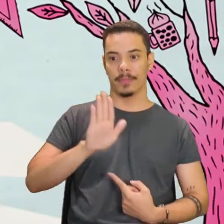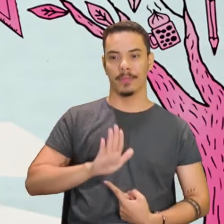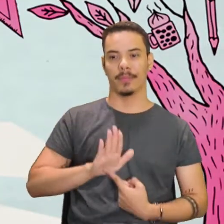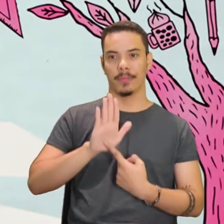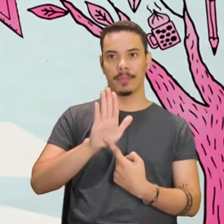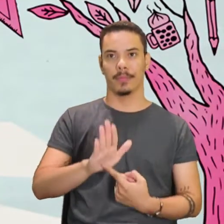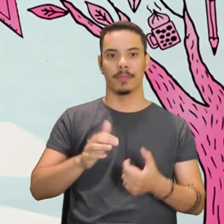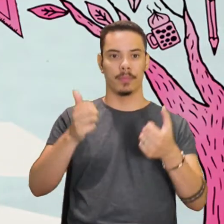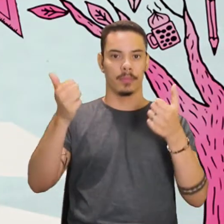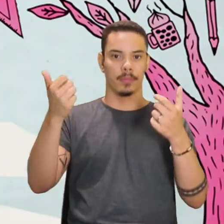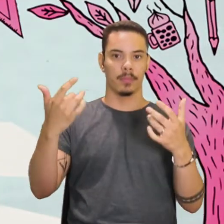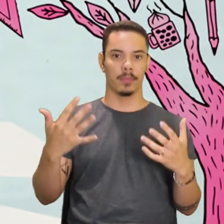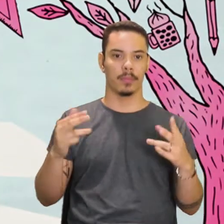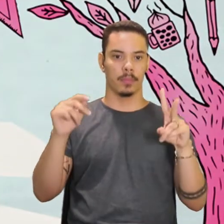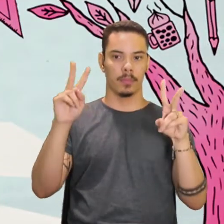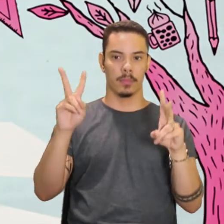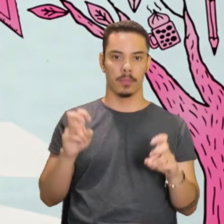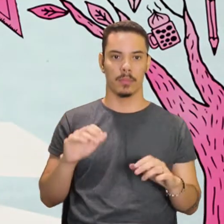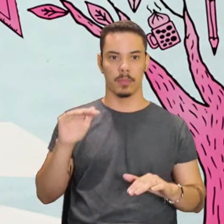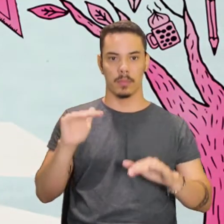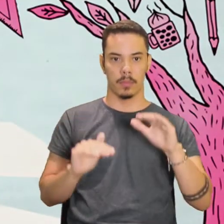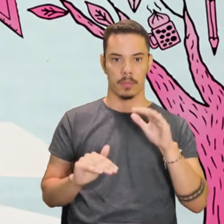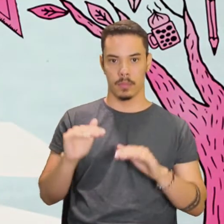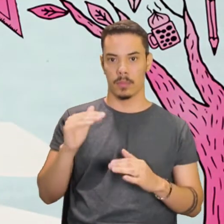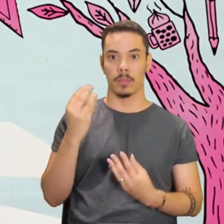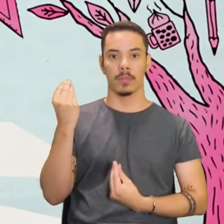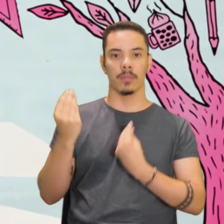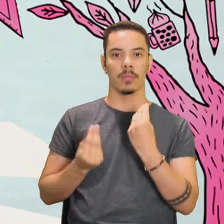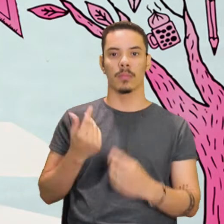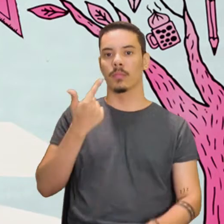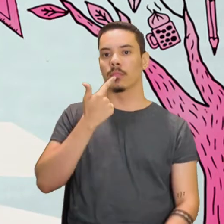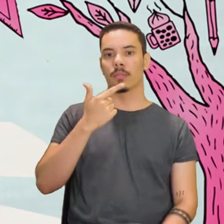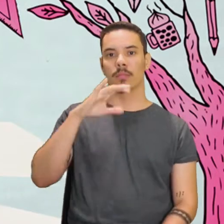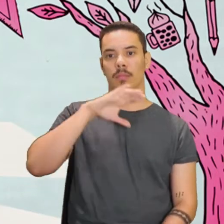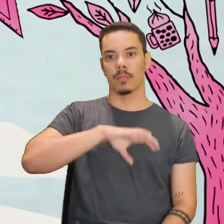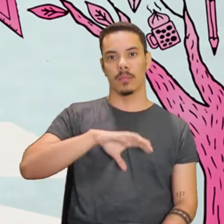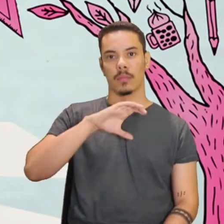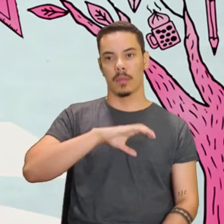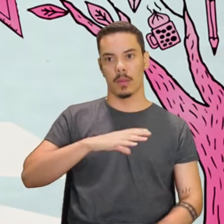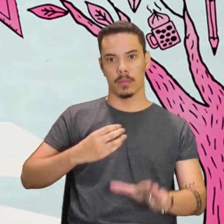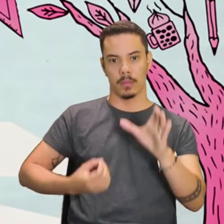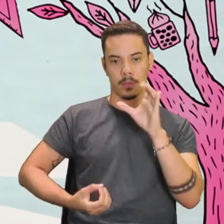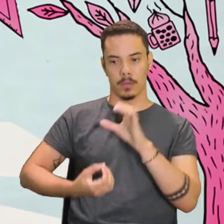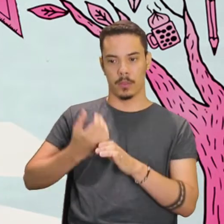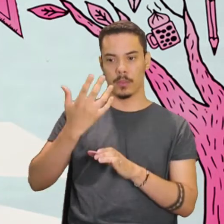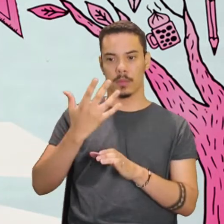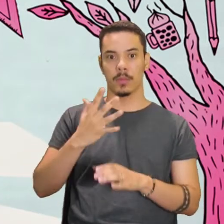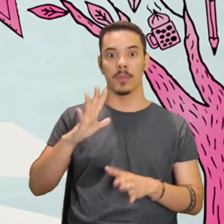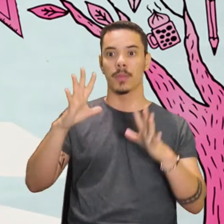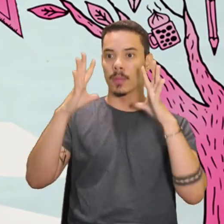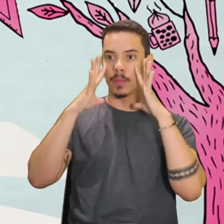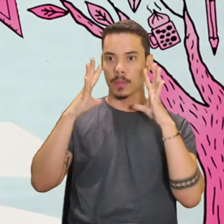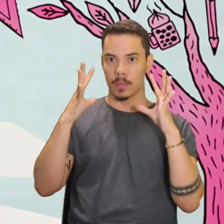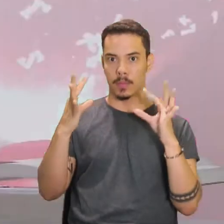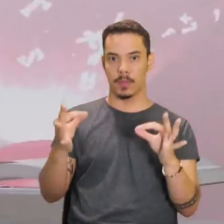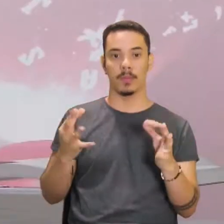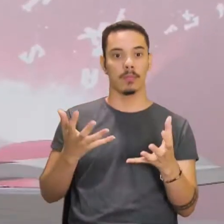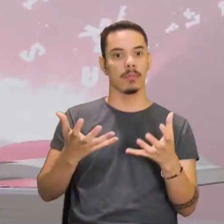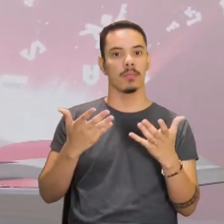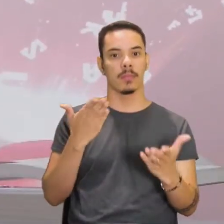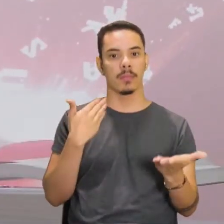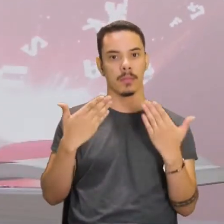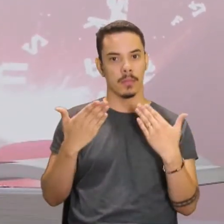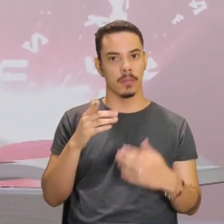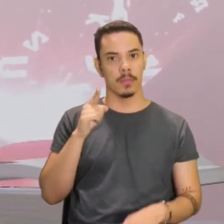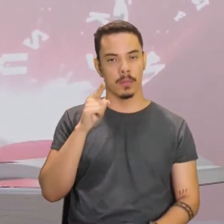temática com nivelamento, como a língua portuguesa surgiu, ok? E atenção, vamos lá, eu quero conversar com